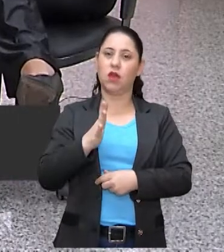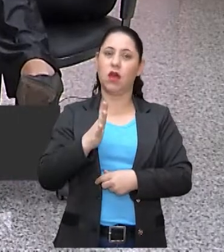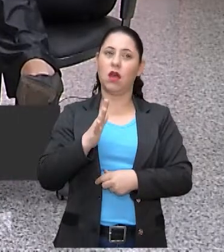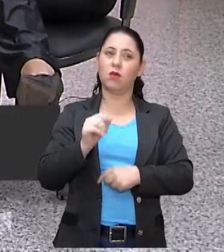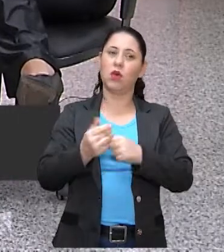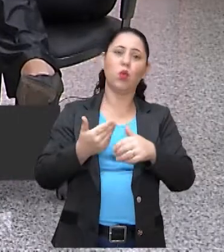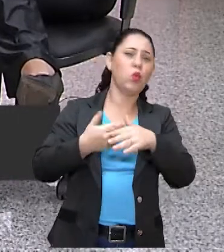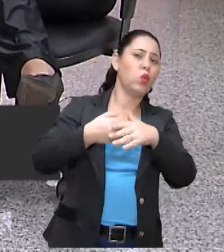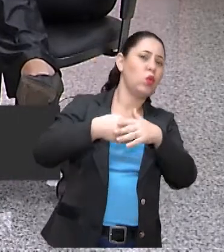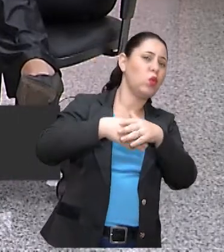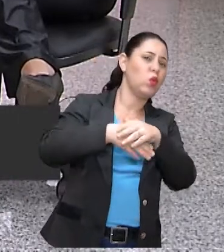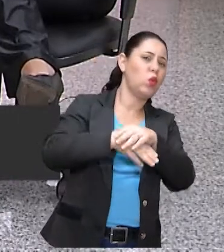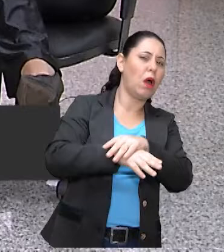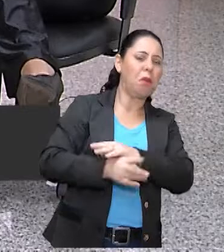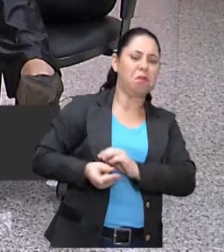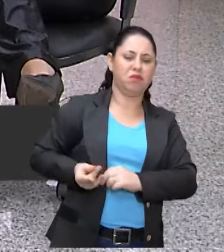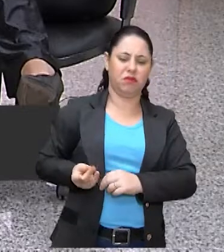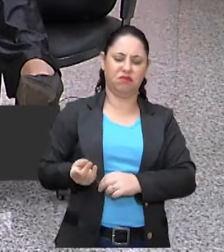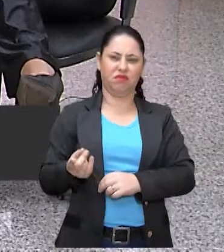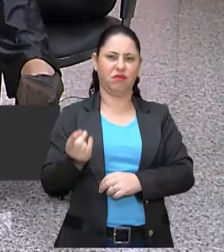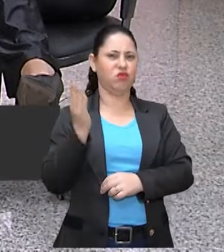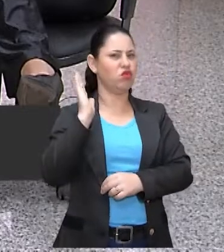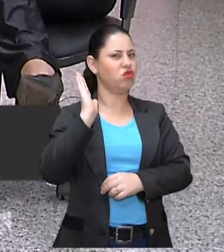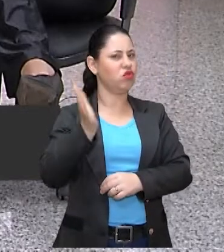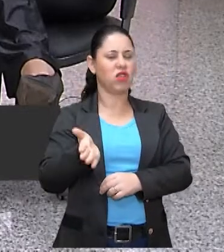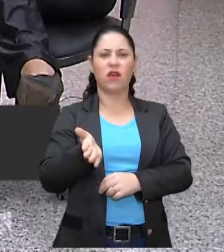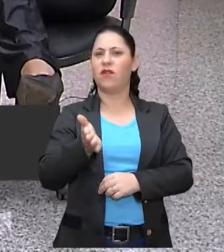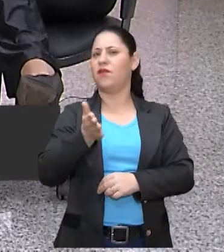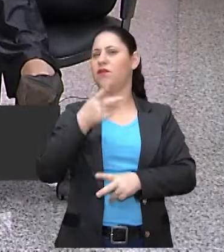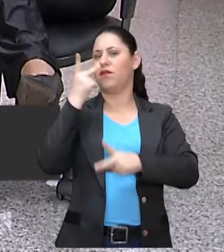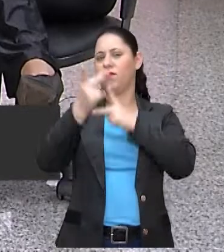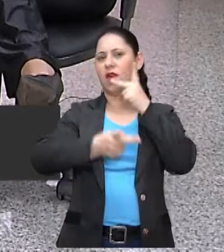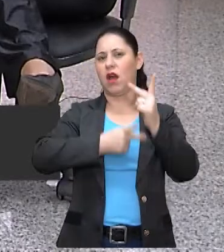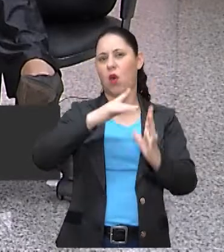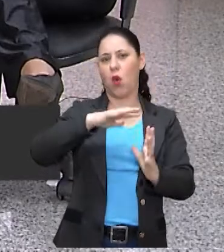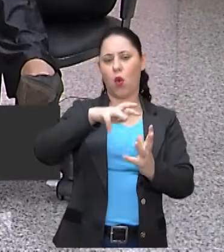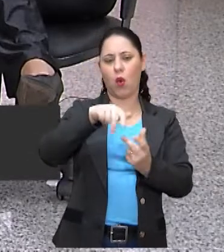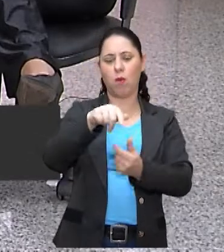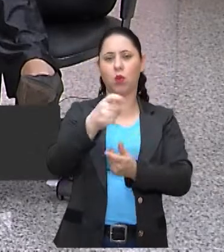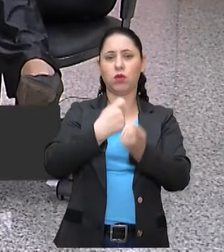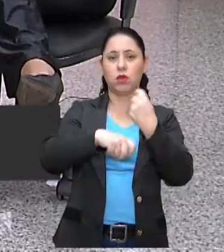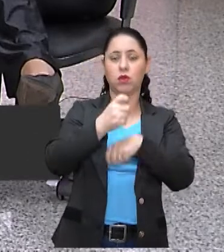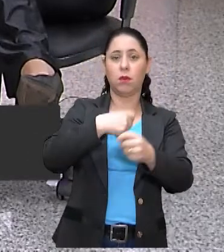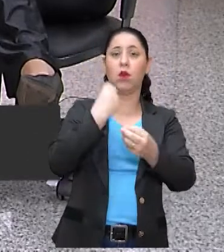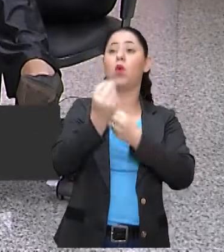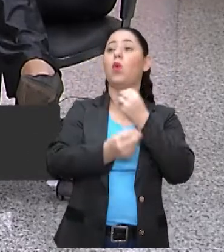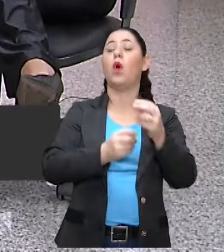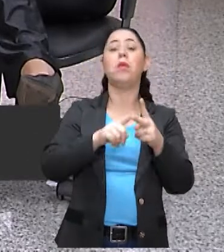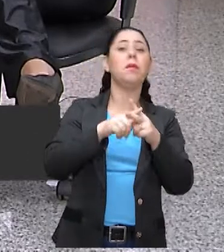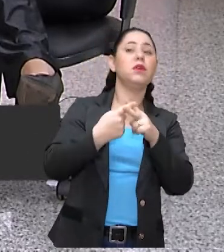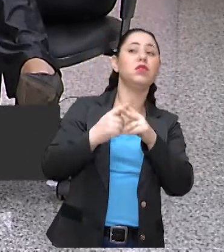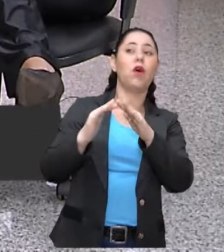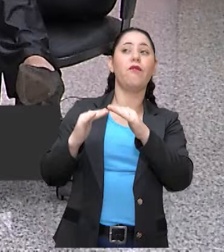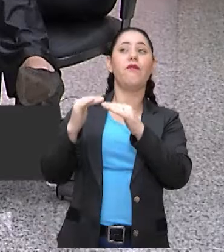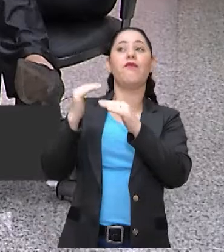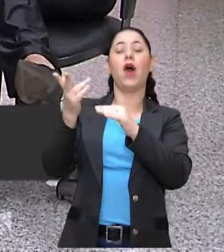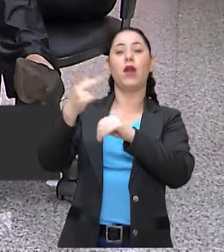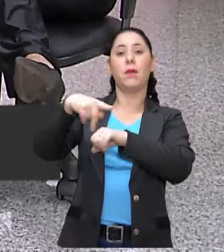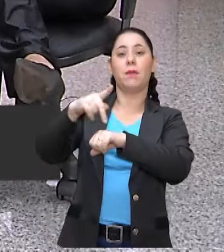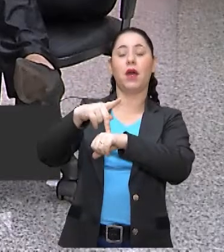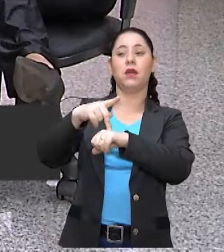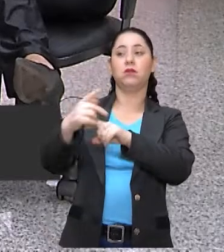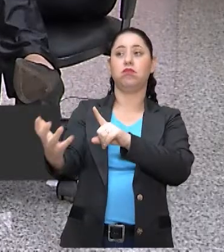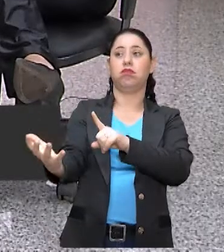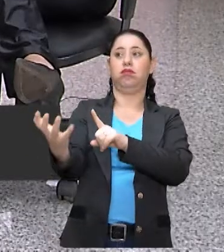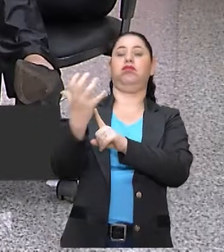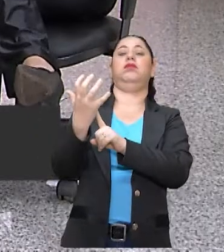estar um bocadinho mais acostumado do tempo que a gente vai falar de globalização e de como uma medida lá fora... nessas horas aqui.